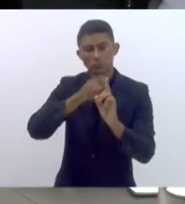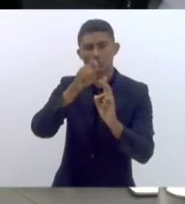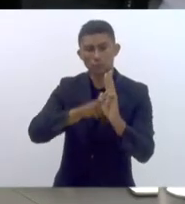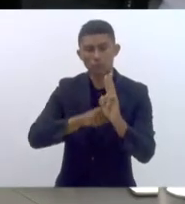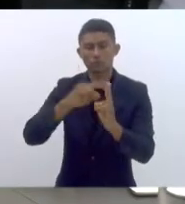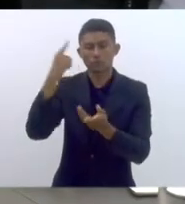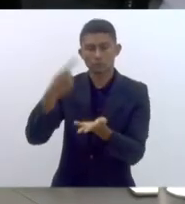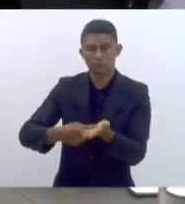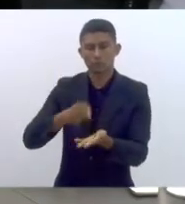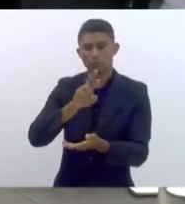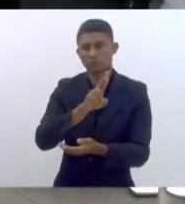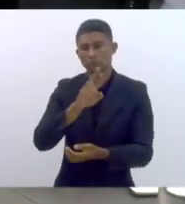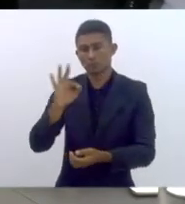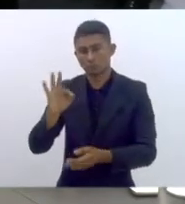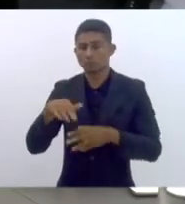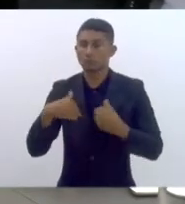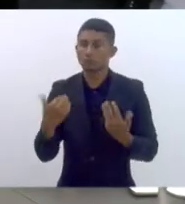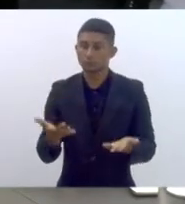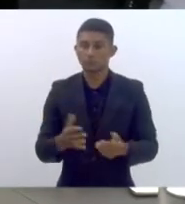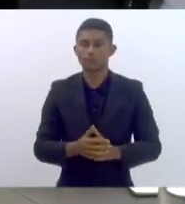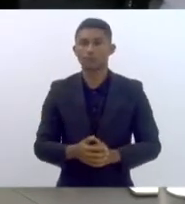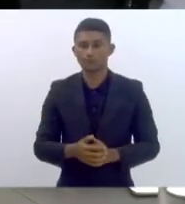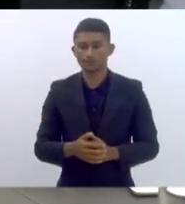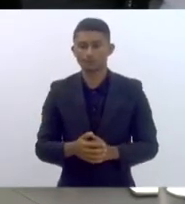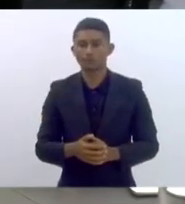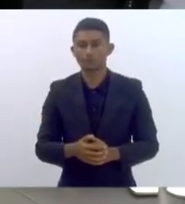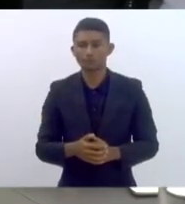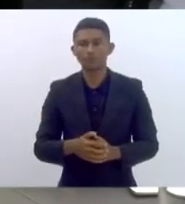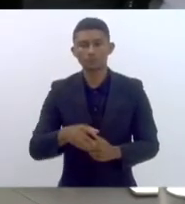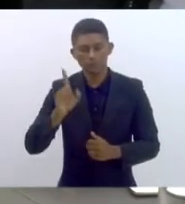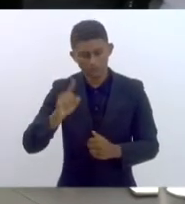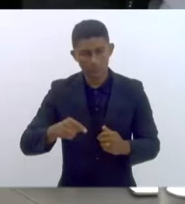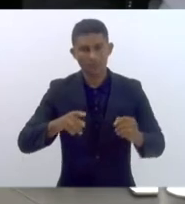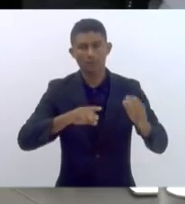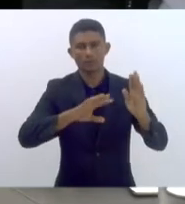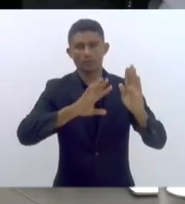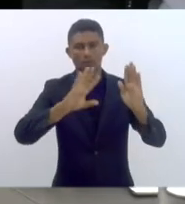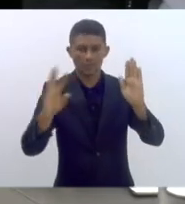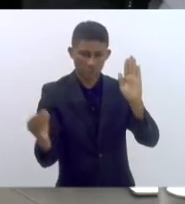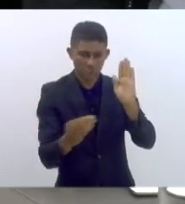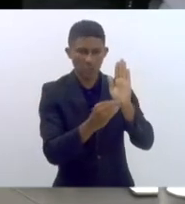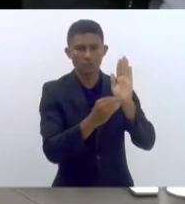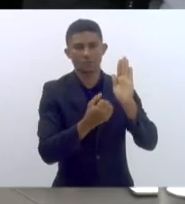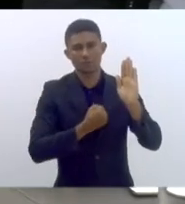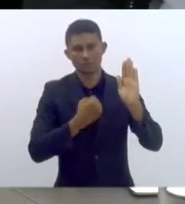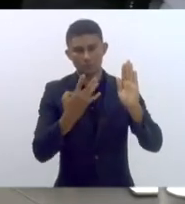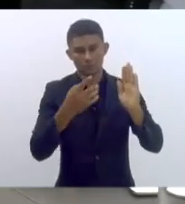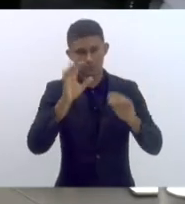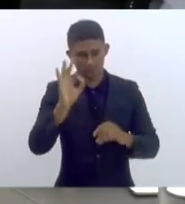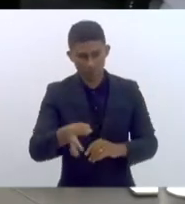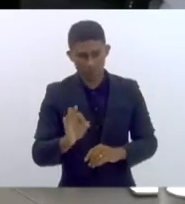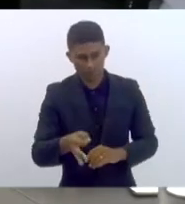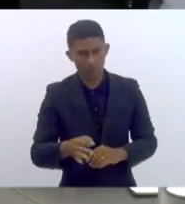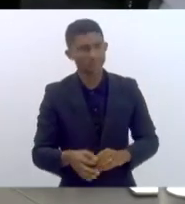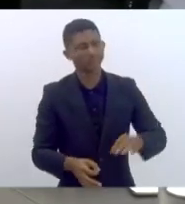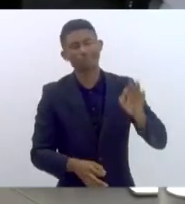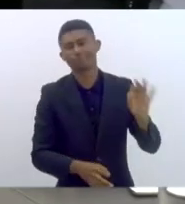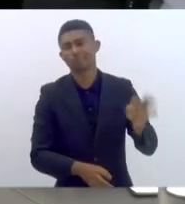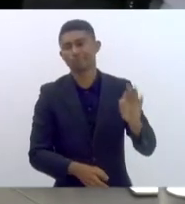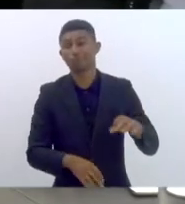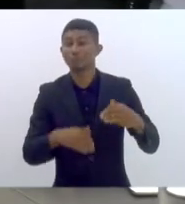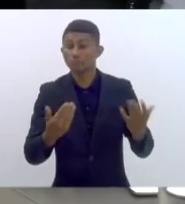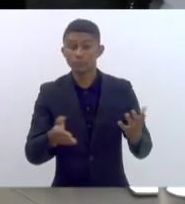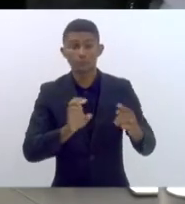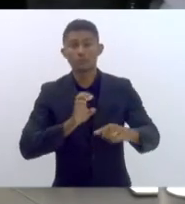homologação do regime. Então, o regime será homologado. Está nesse termo aditivo 4, então. Exato. Então, o Estado vai